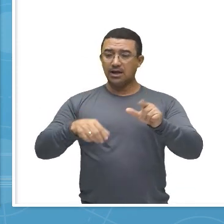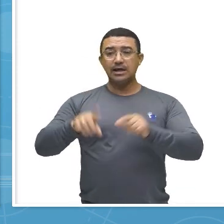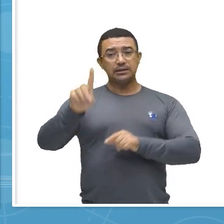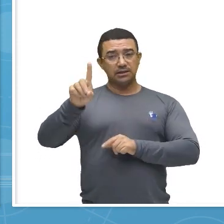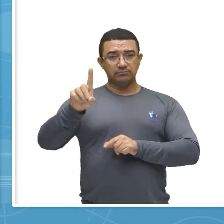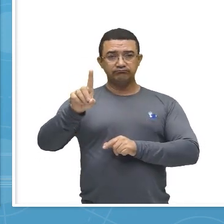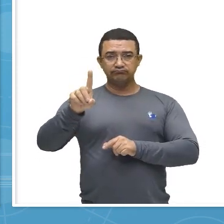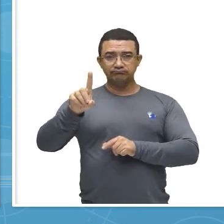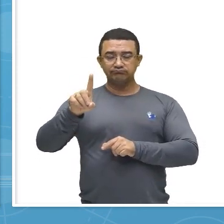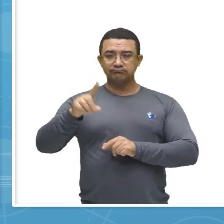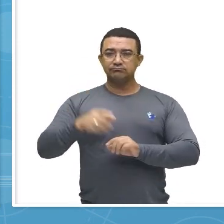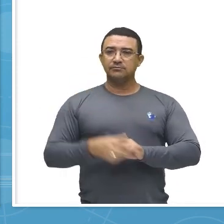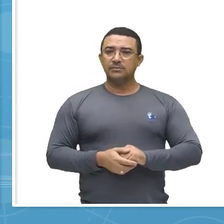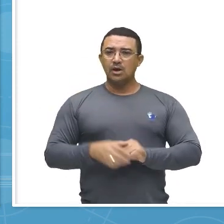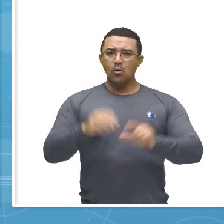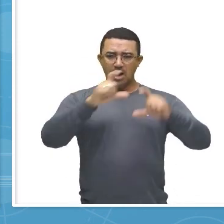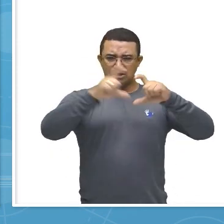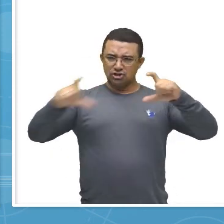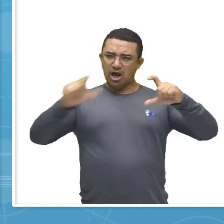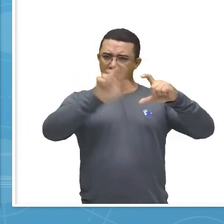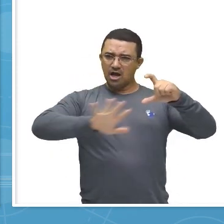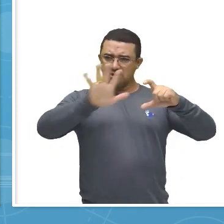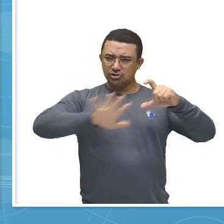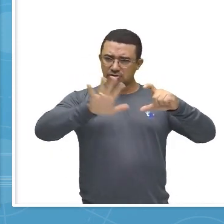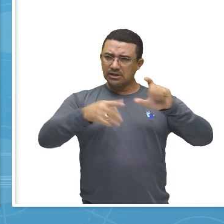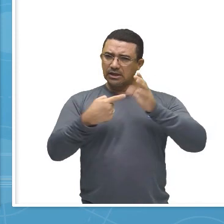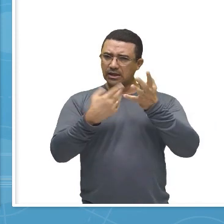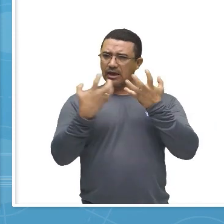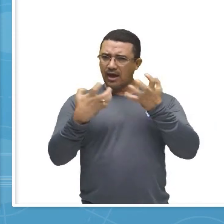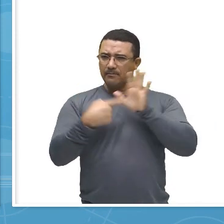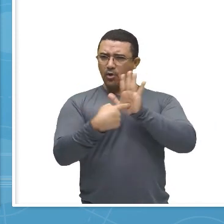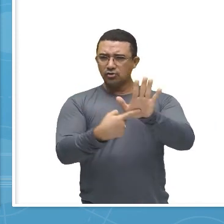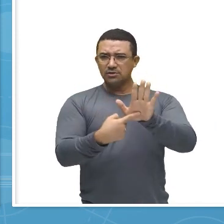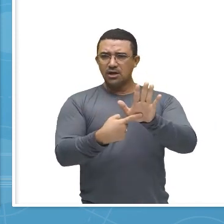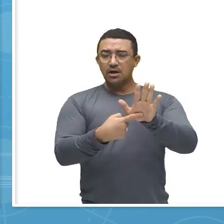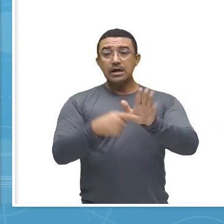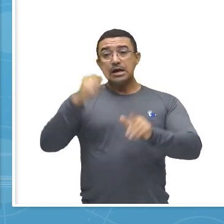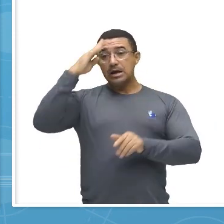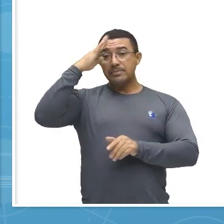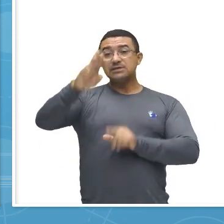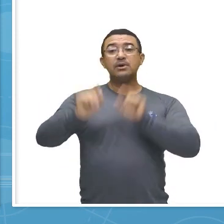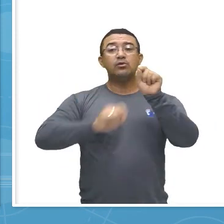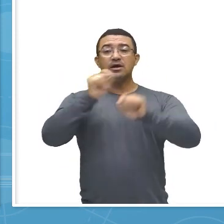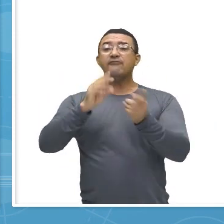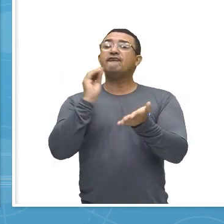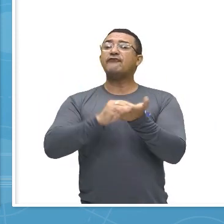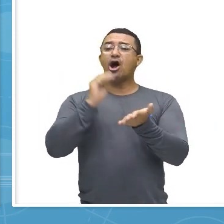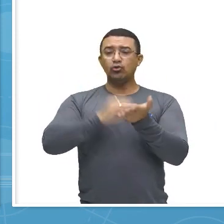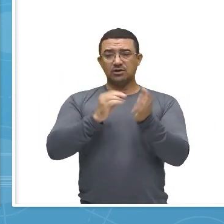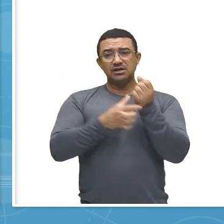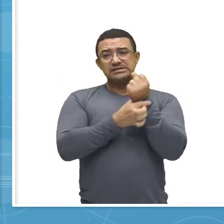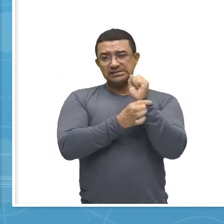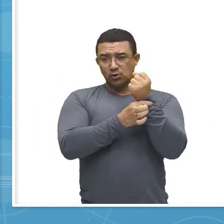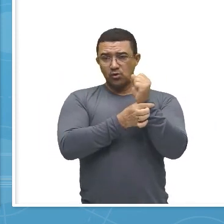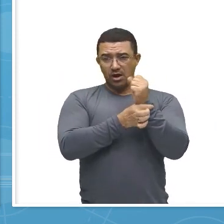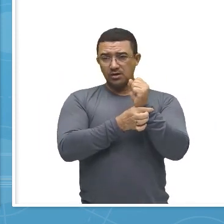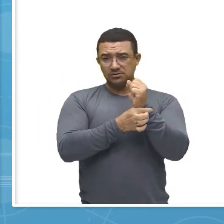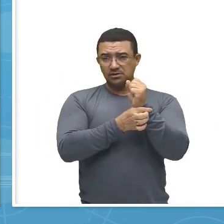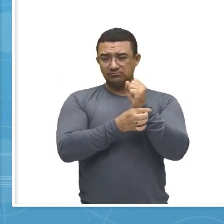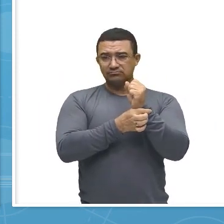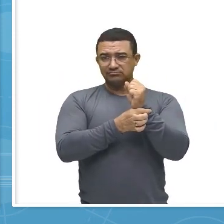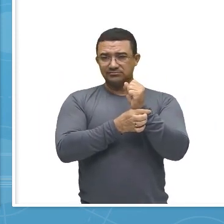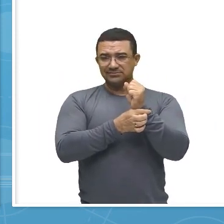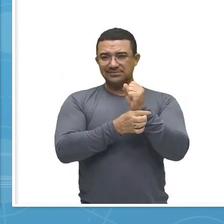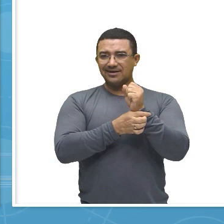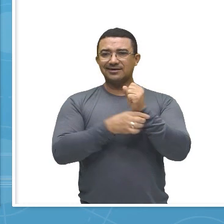na cidade. A charge pretende criticar, principalmente, o excesso de insegurança na cidade. Muito bem, essa é a resposta